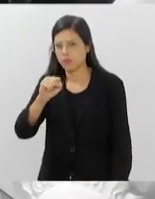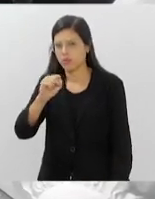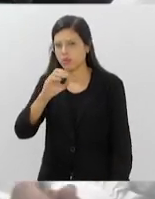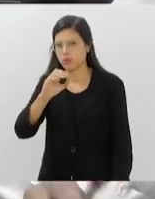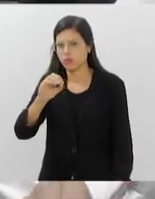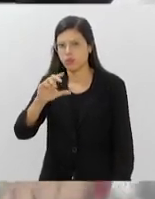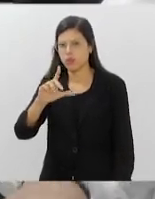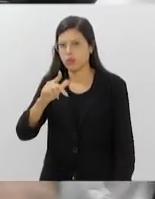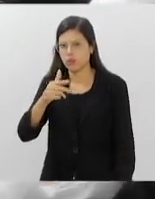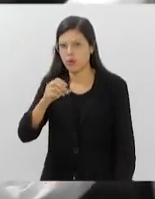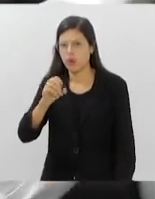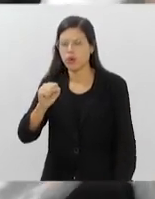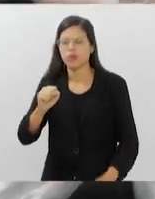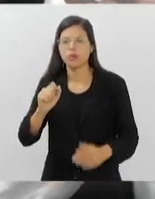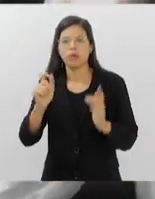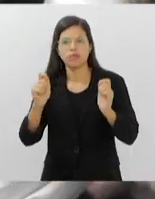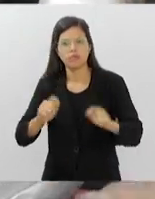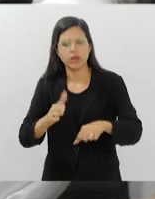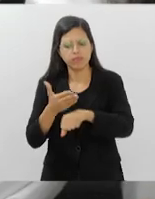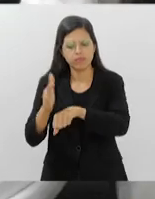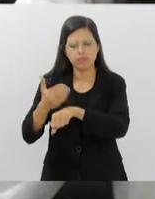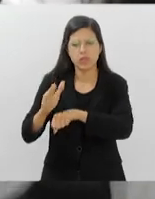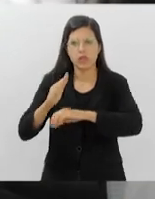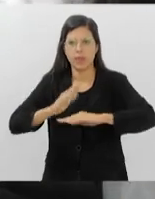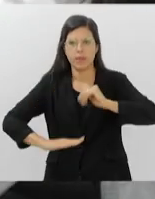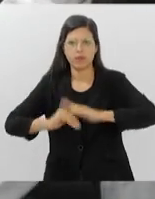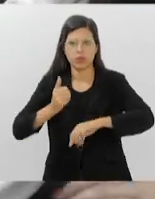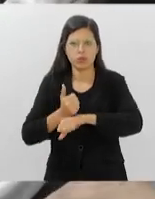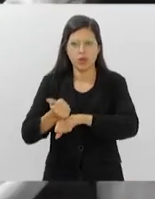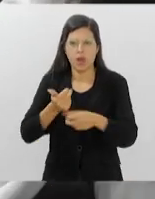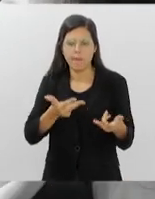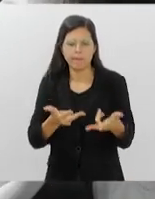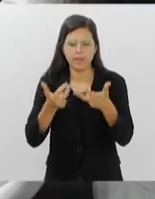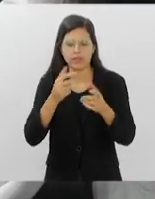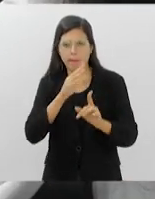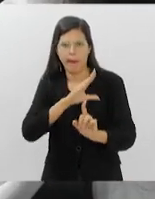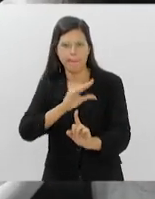abuso moral, físico e sexual em crianças e adolescentes da